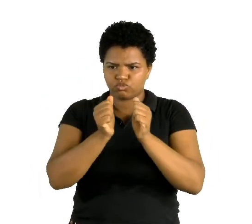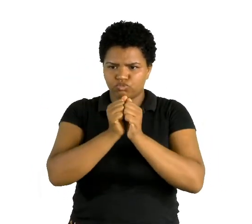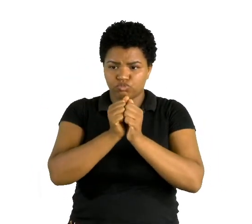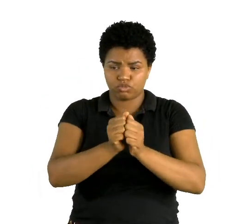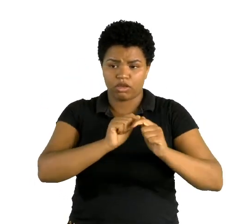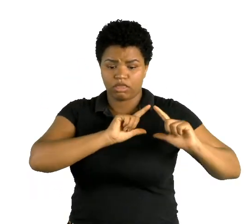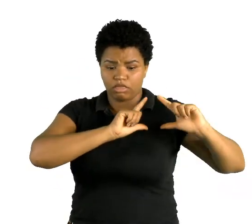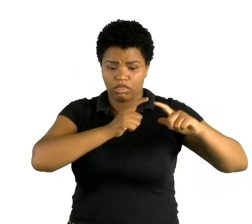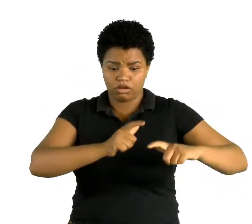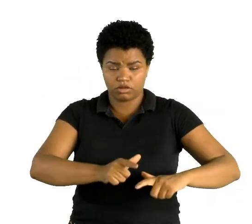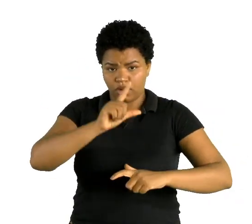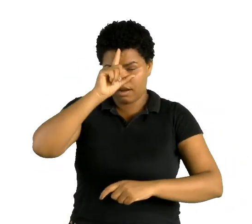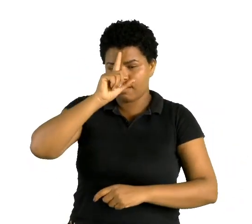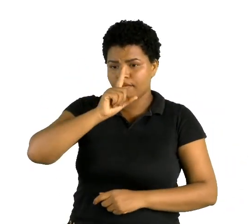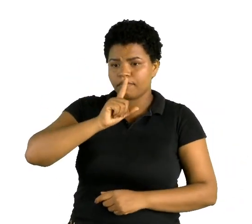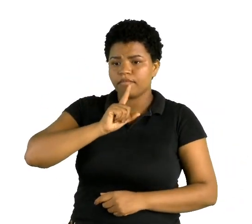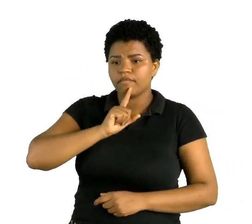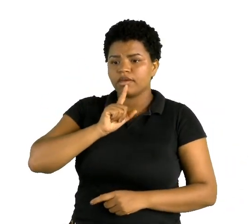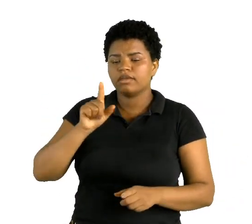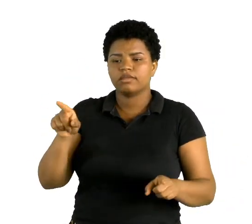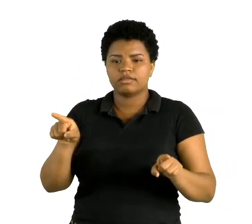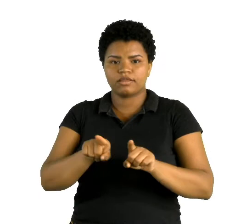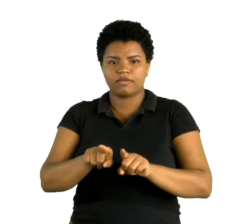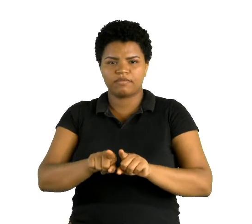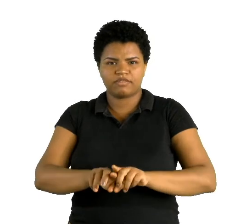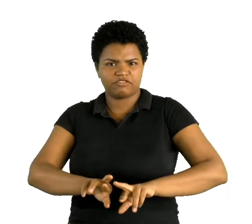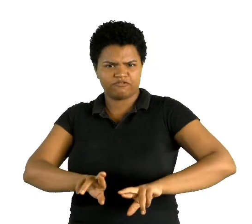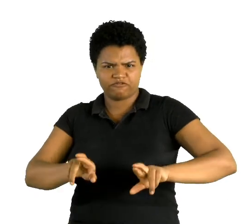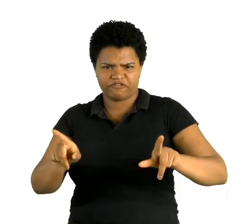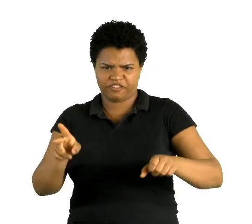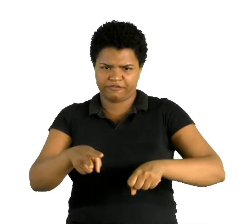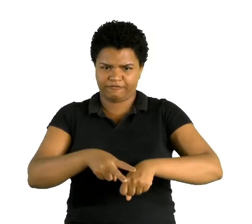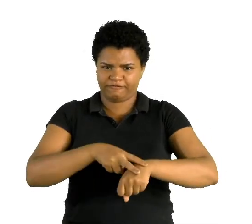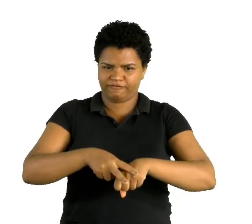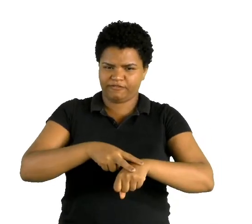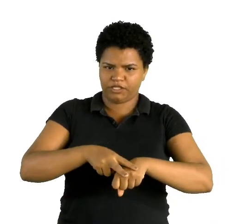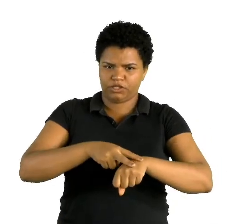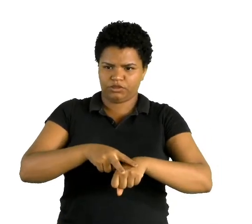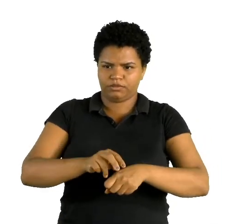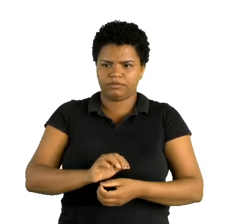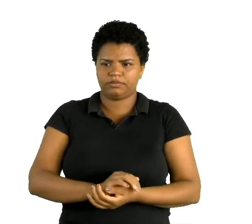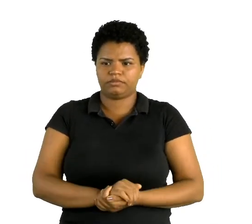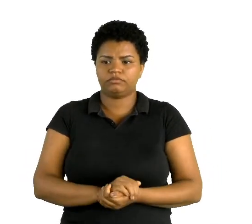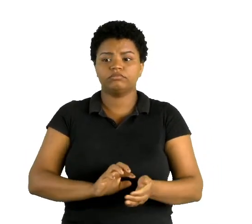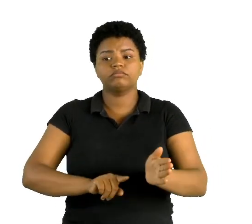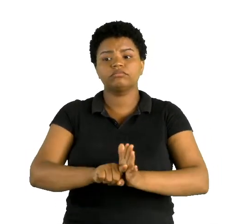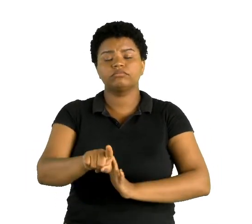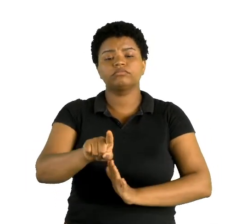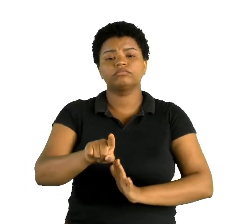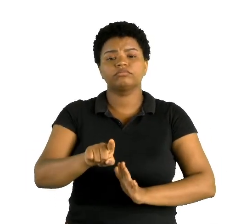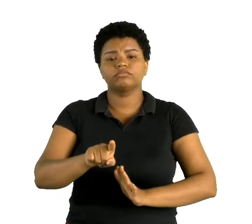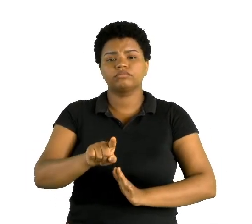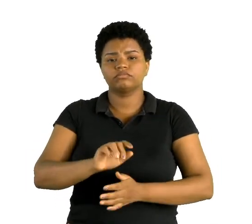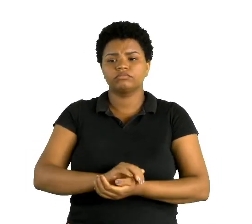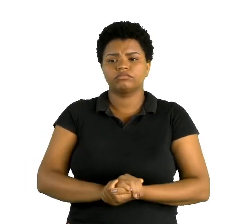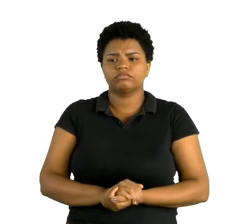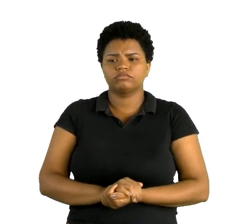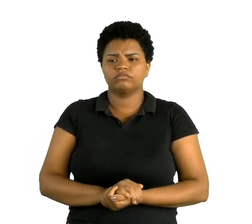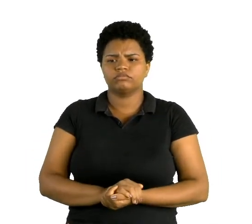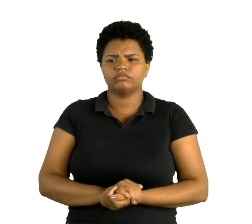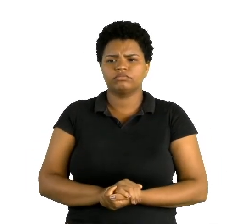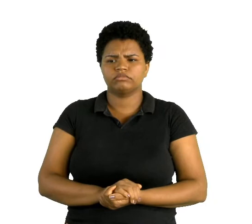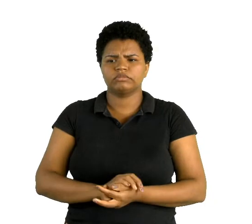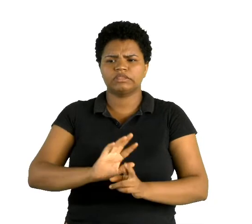tradicionais amarelos aos exóticos verdes. A pergunta é: a quem se